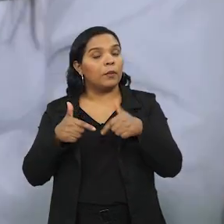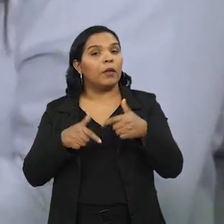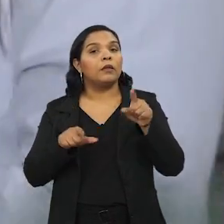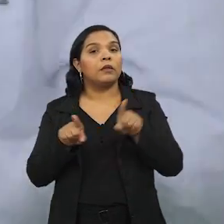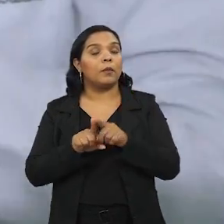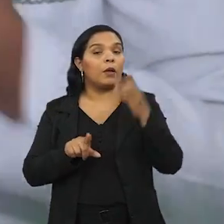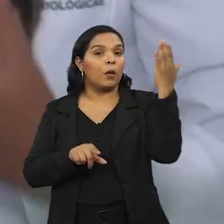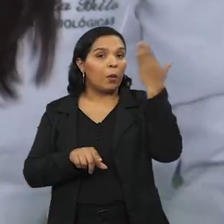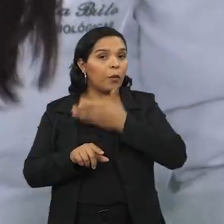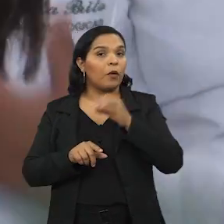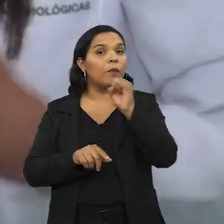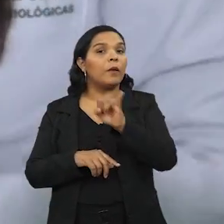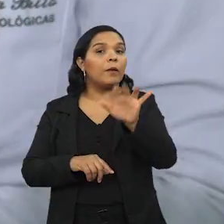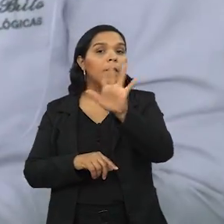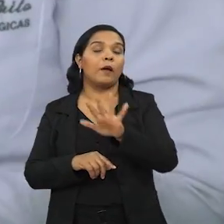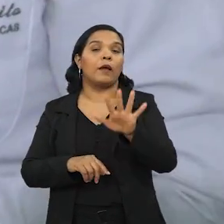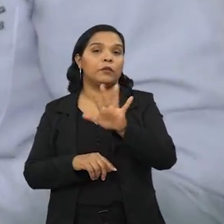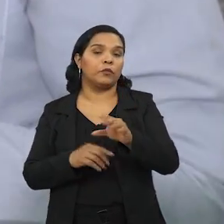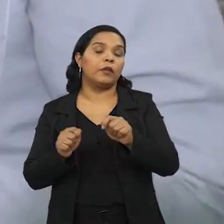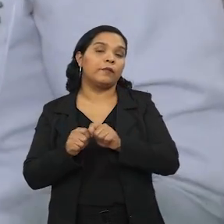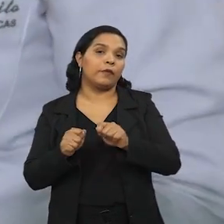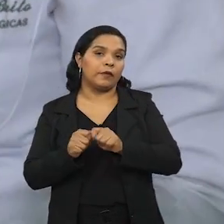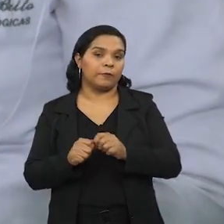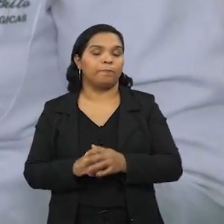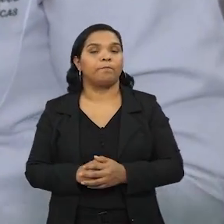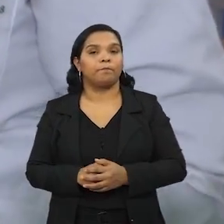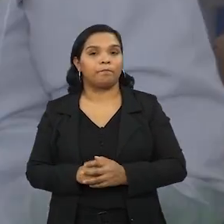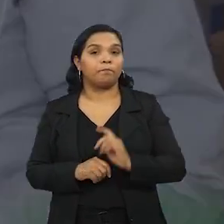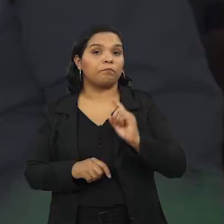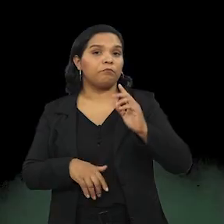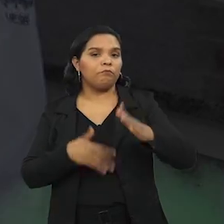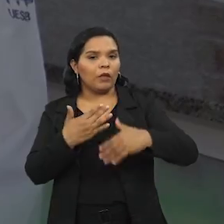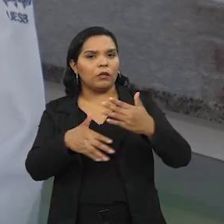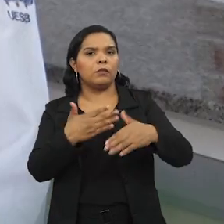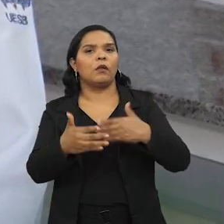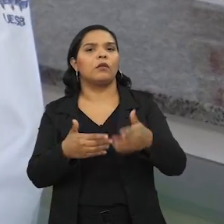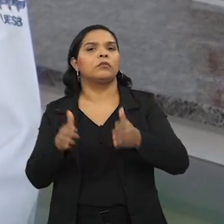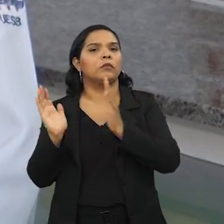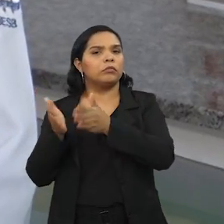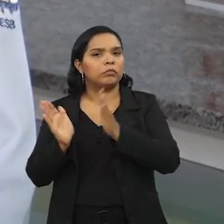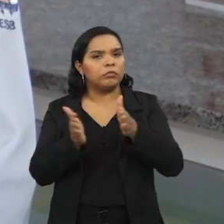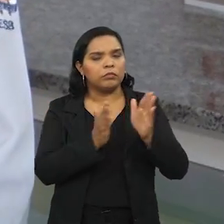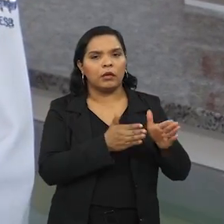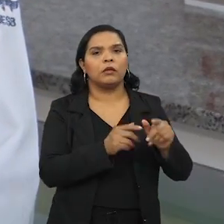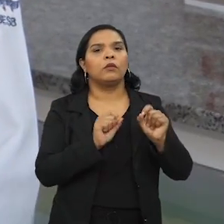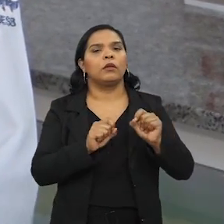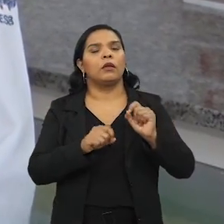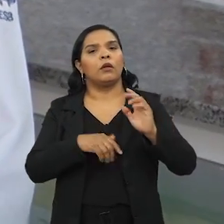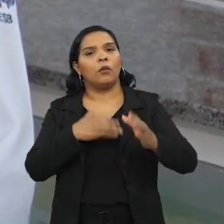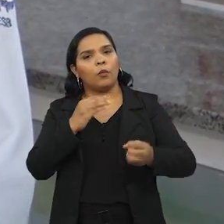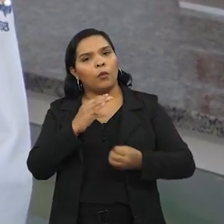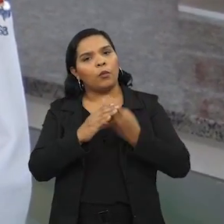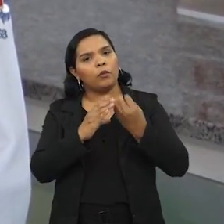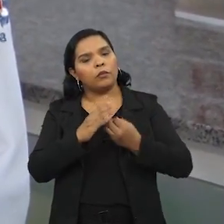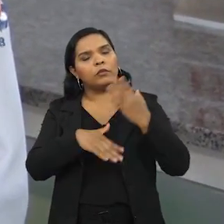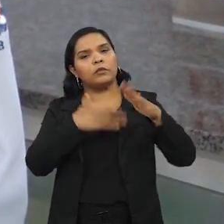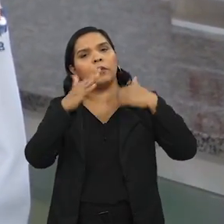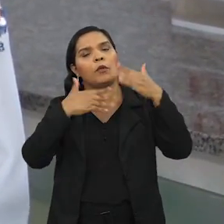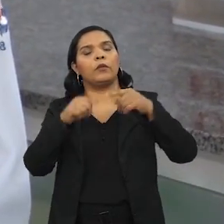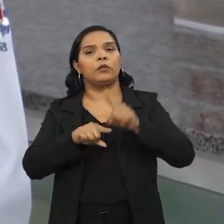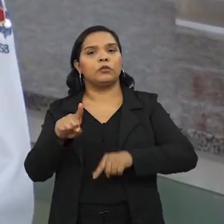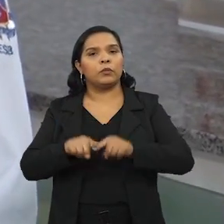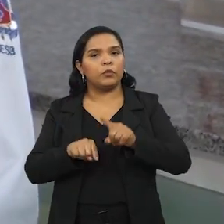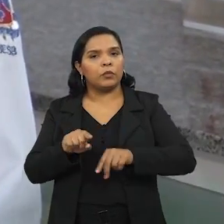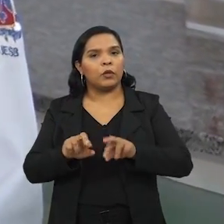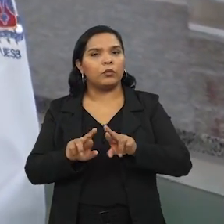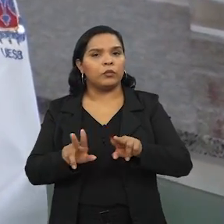gente também tem imagens que comprovam também essa atividade do extrato. Os próximos passos são o